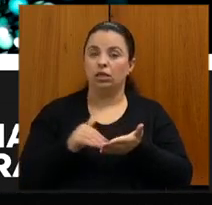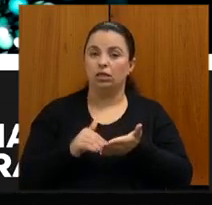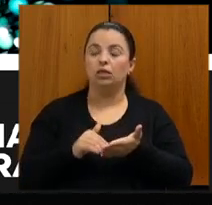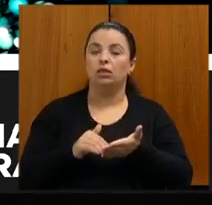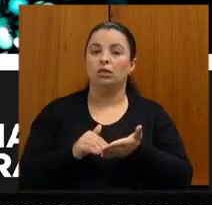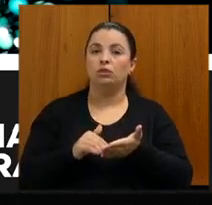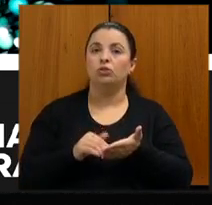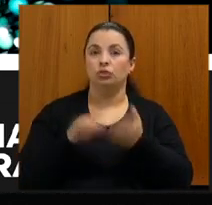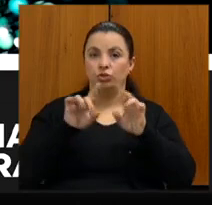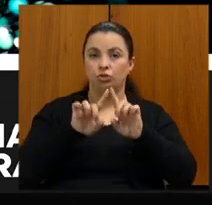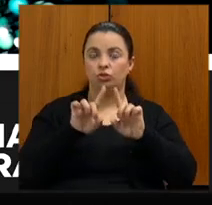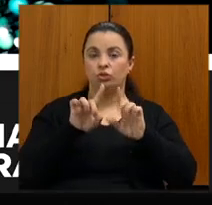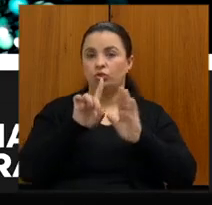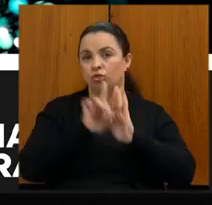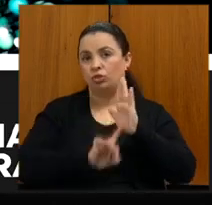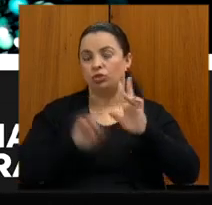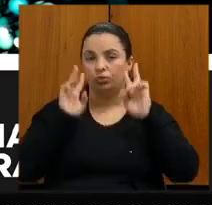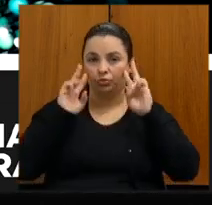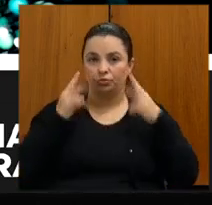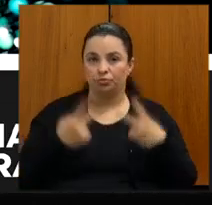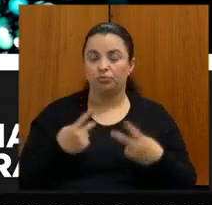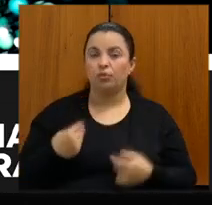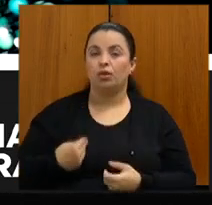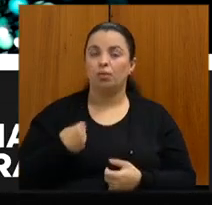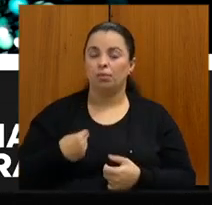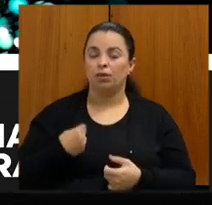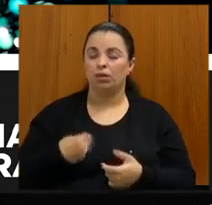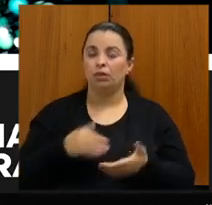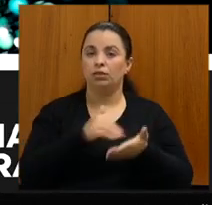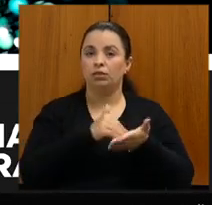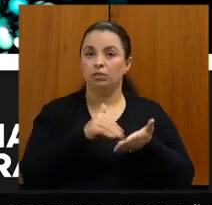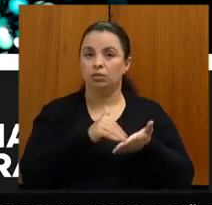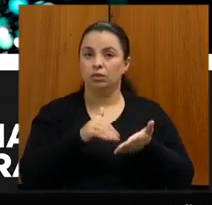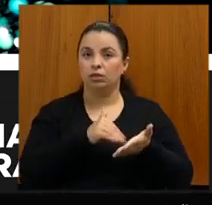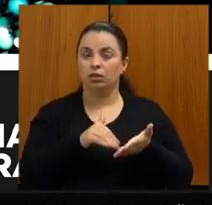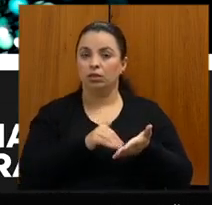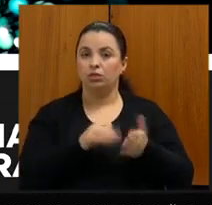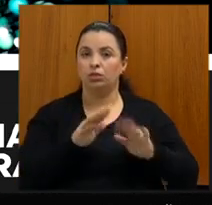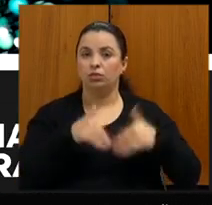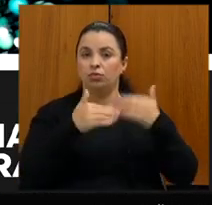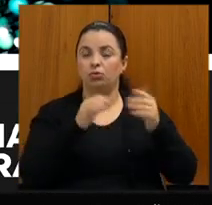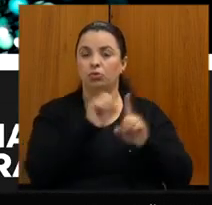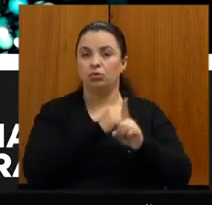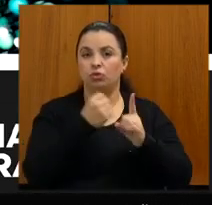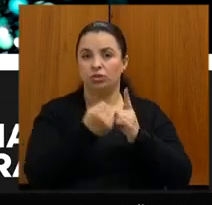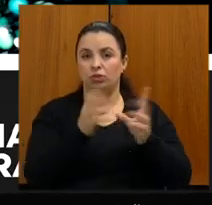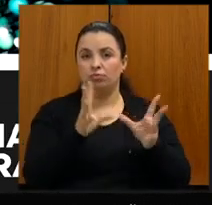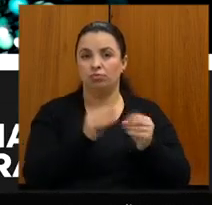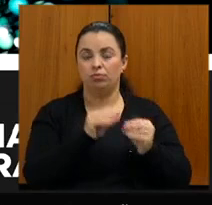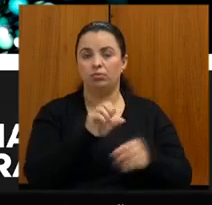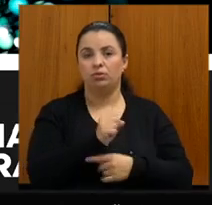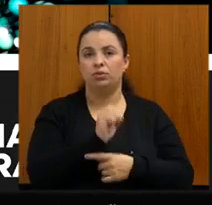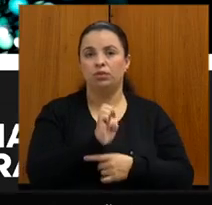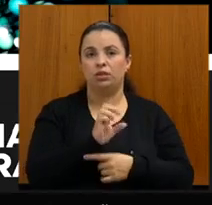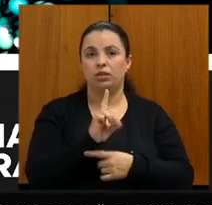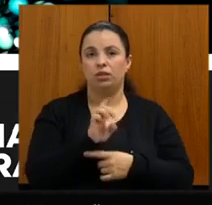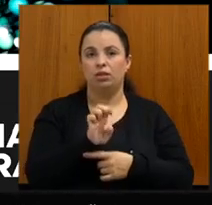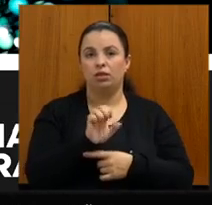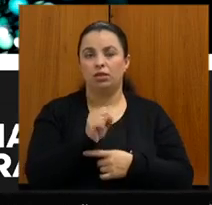que pertence à secretaria de estado de Desenvolvimento Social sedese no governo do estado de Minas Gerais